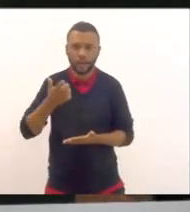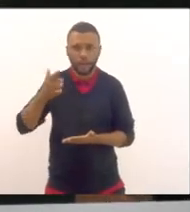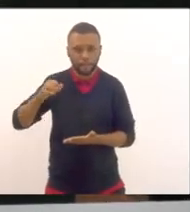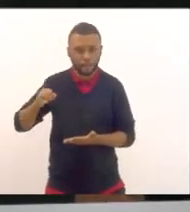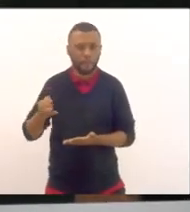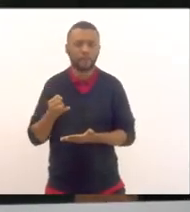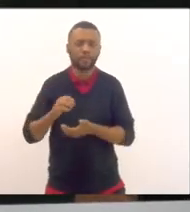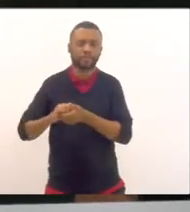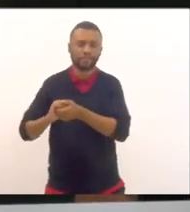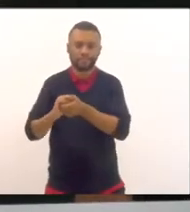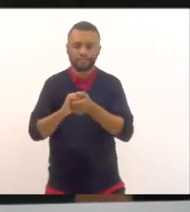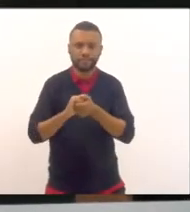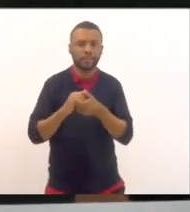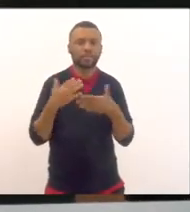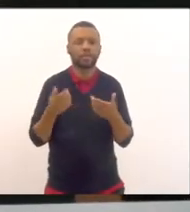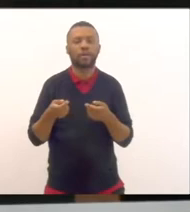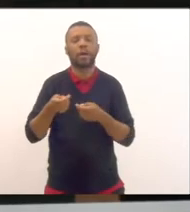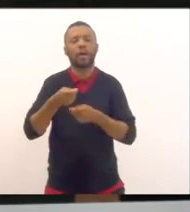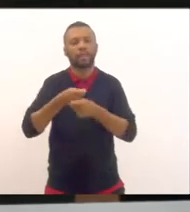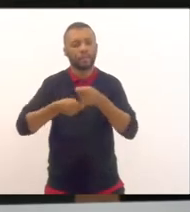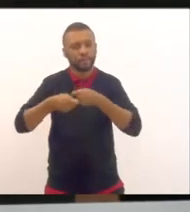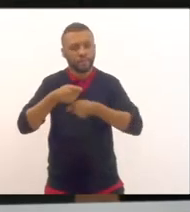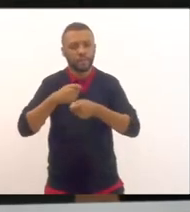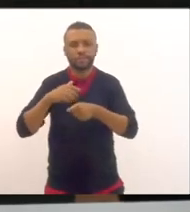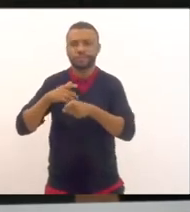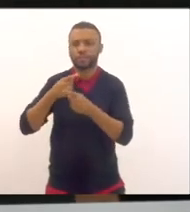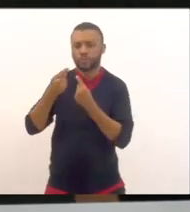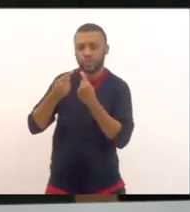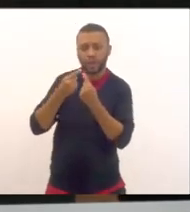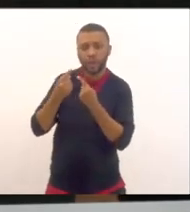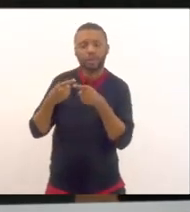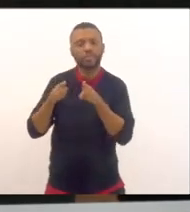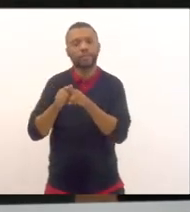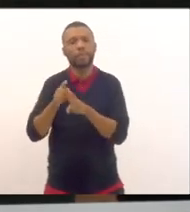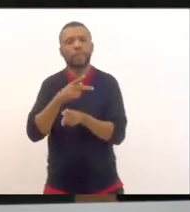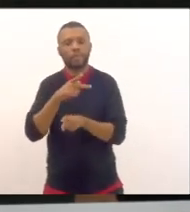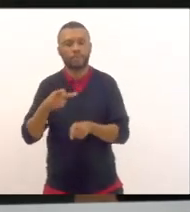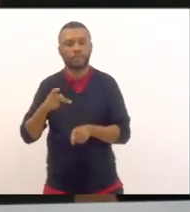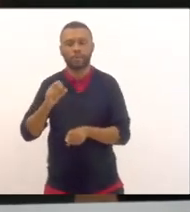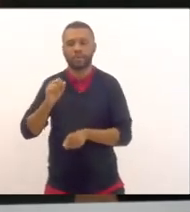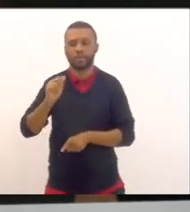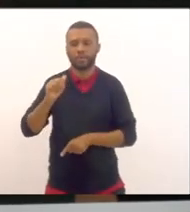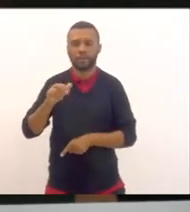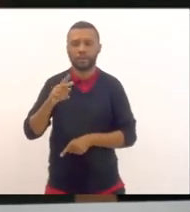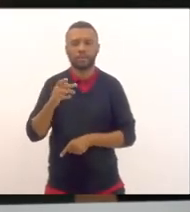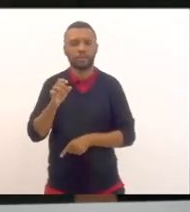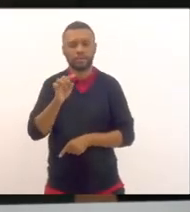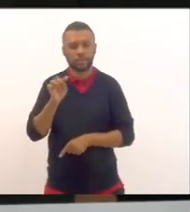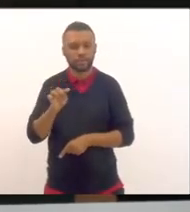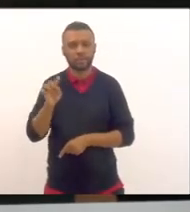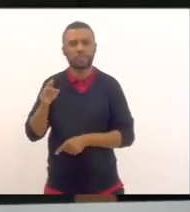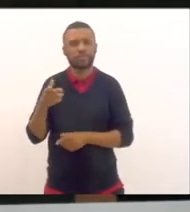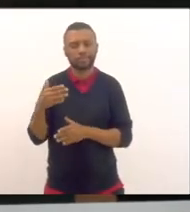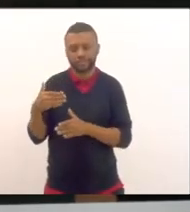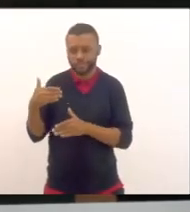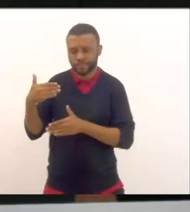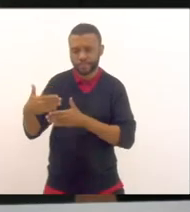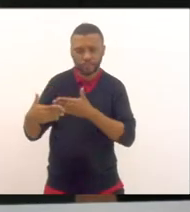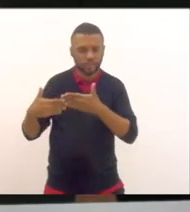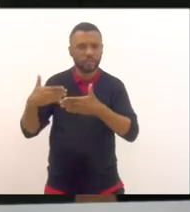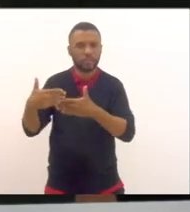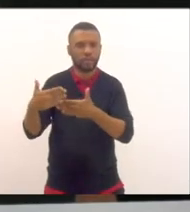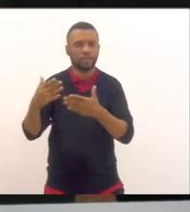é as negociações as conversas como foi dito pelo presidentes estão em